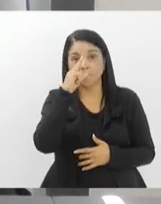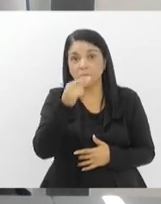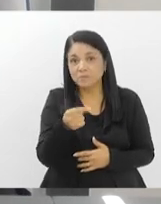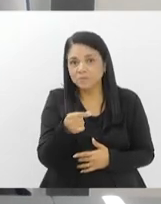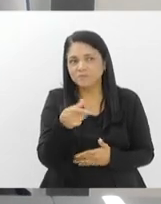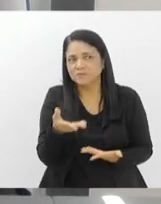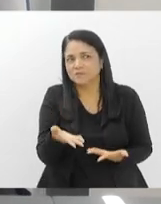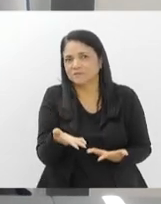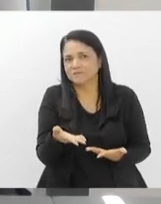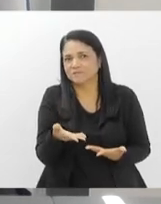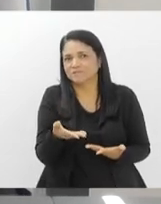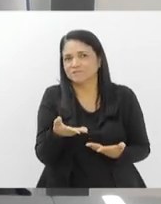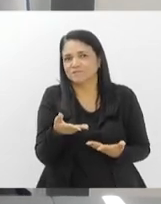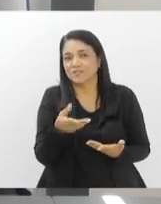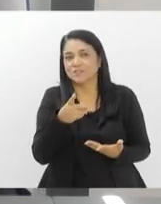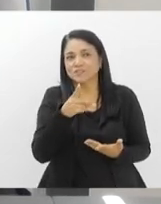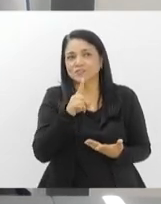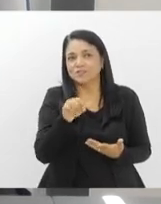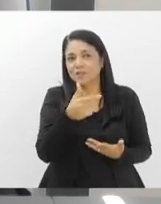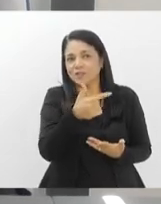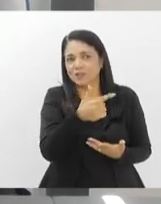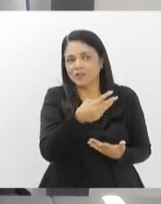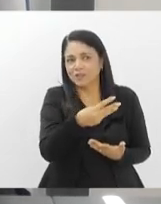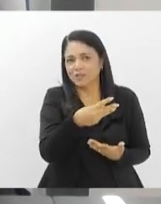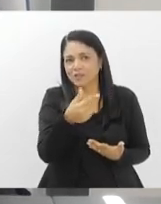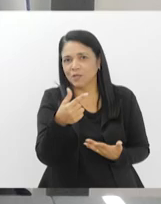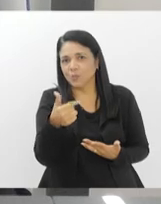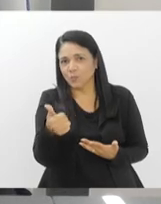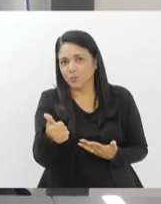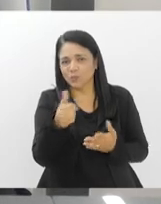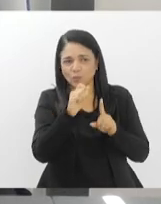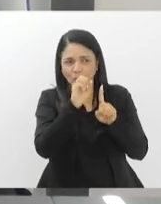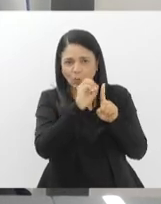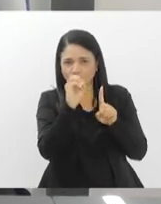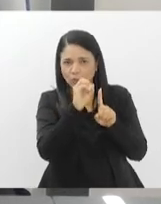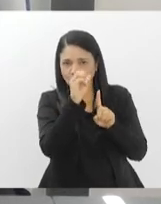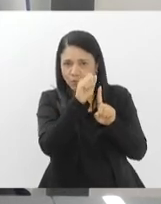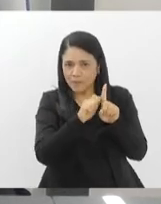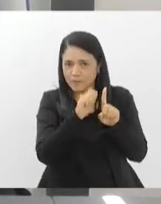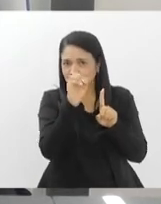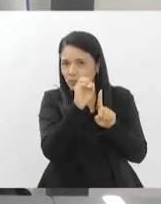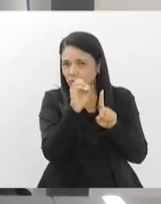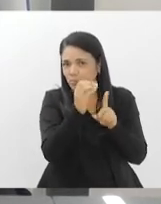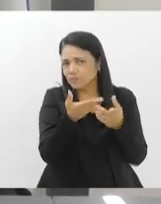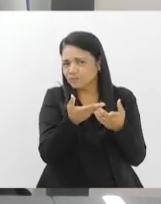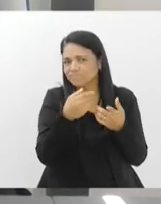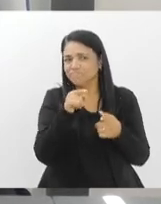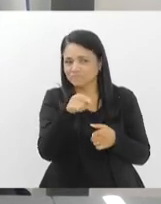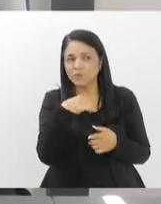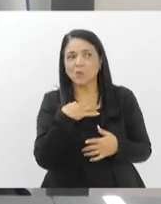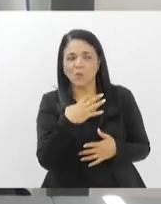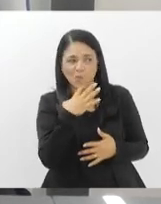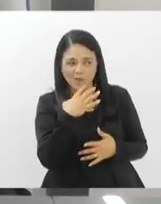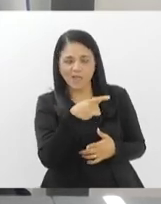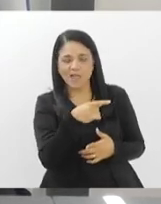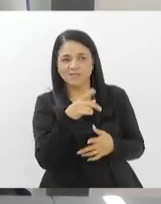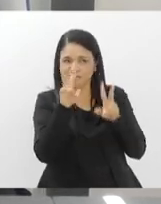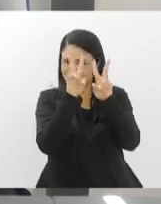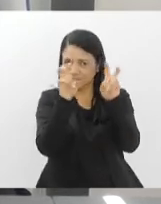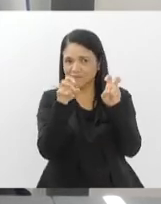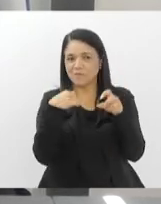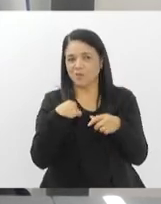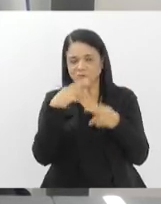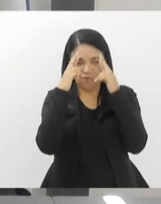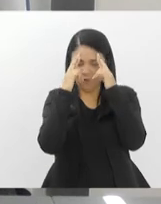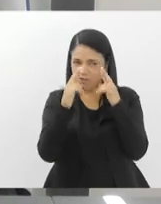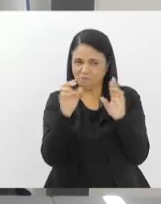Peculiar. Eu não sei se isso é razão de prejudicabilidade, mas... Vossa Excelência entende mais do assunto que eu. Não vou desrespeitar